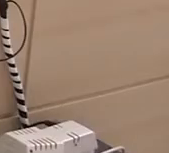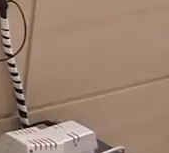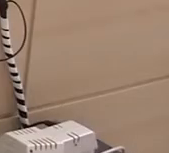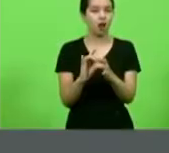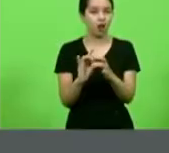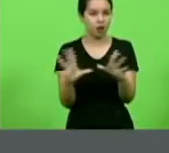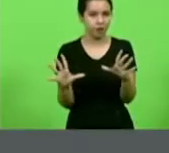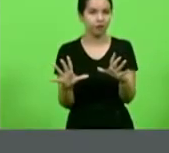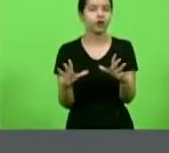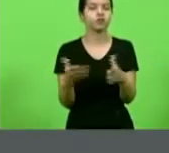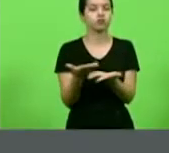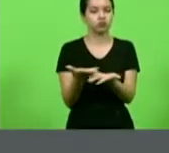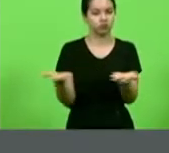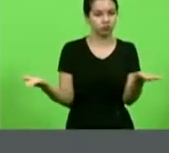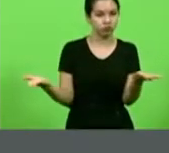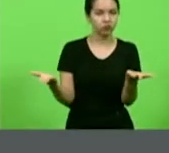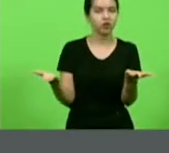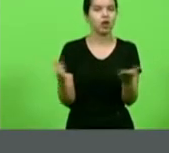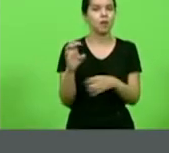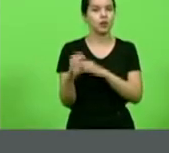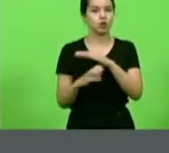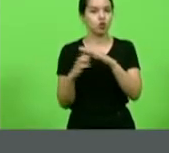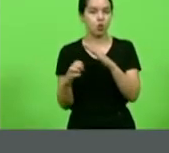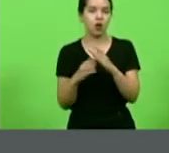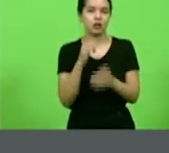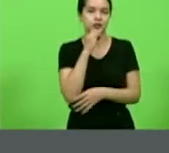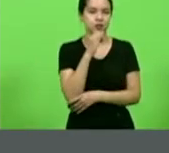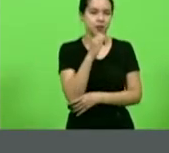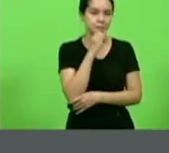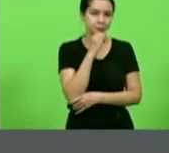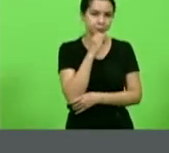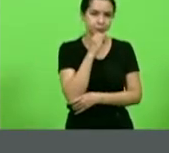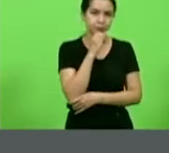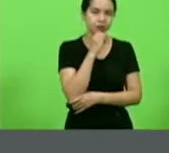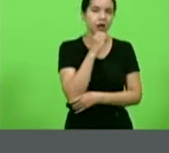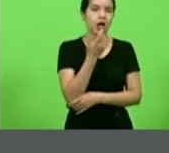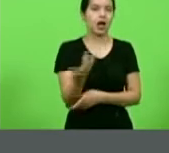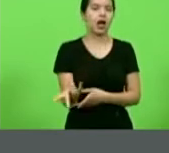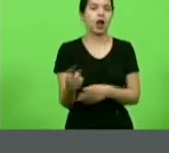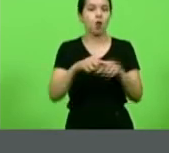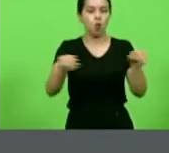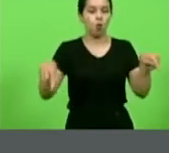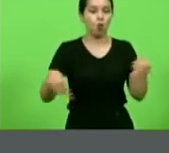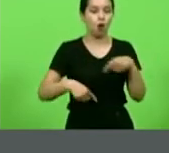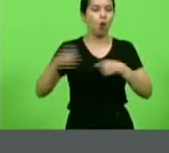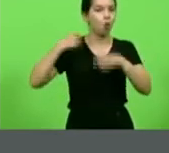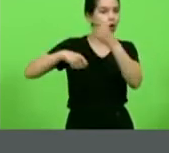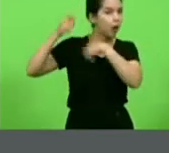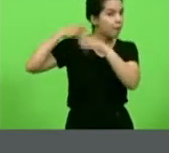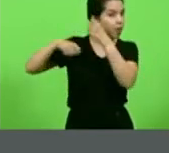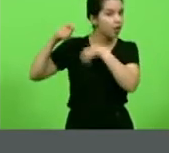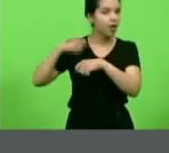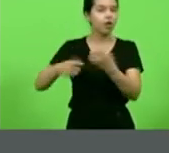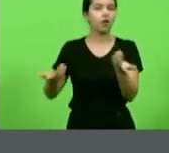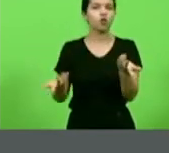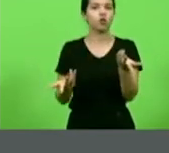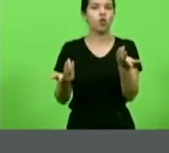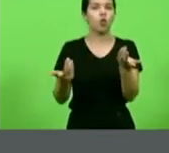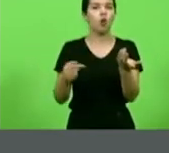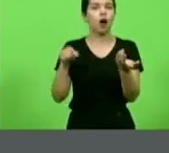100 mil reais o salão de beleza que serão beneficiados a borracharia a